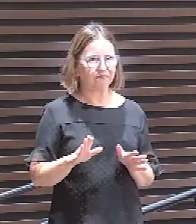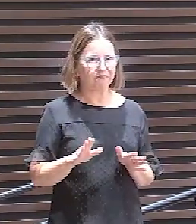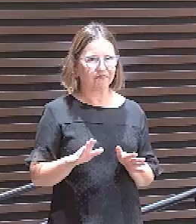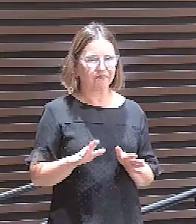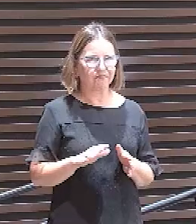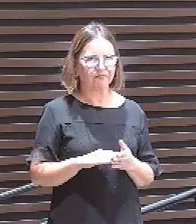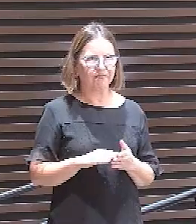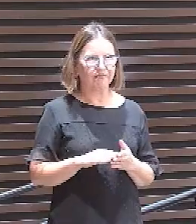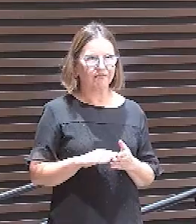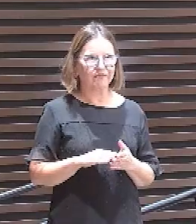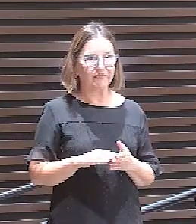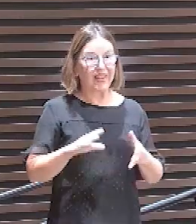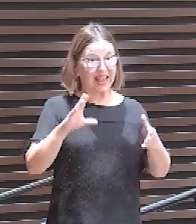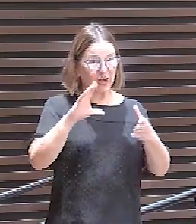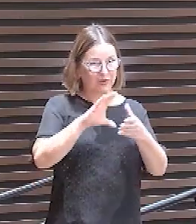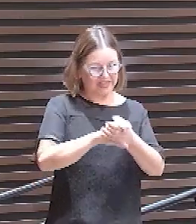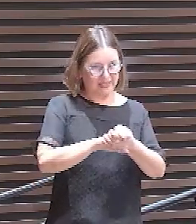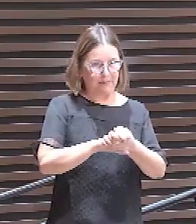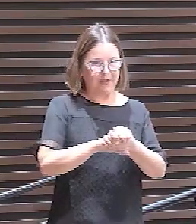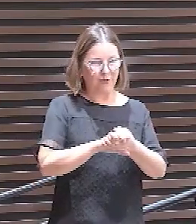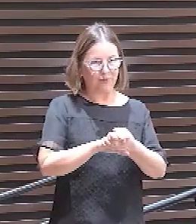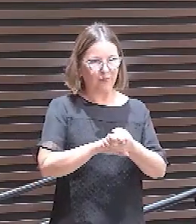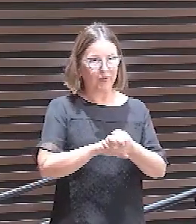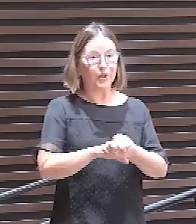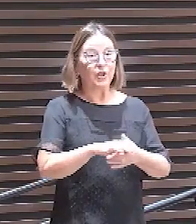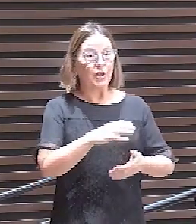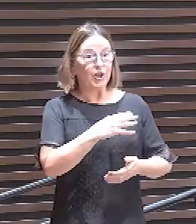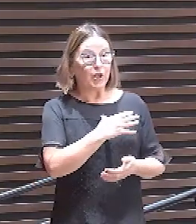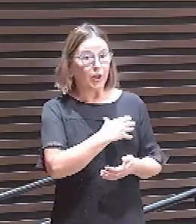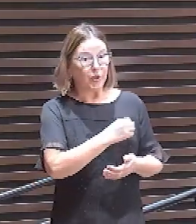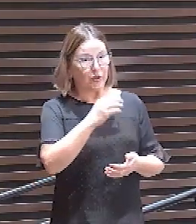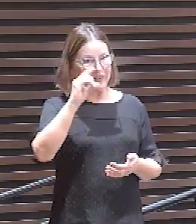dos filhos de Deus